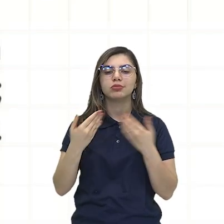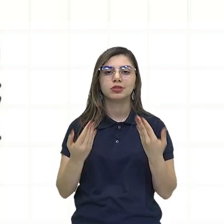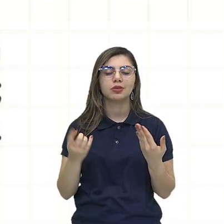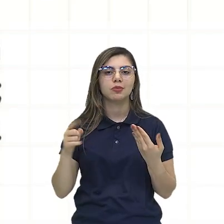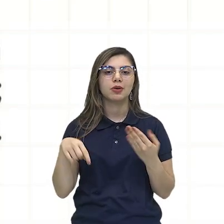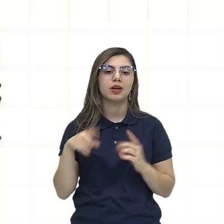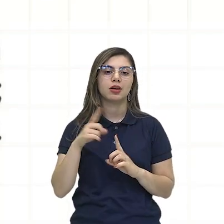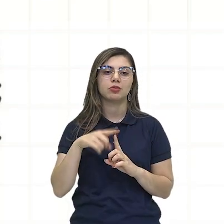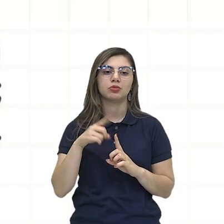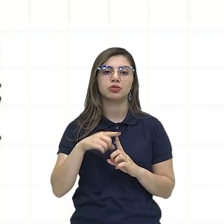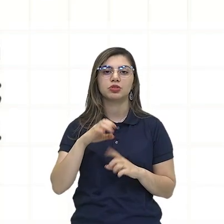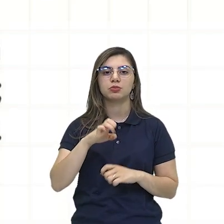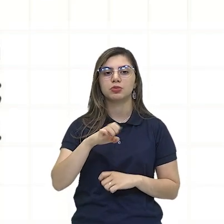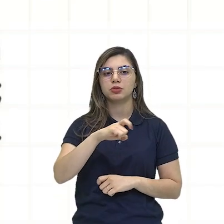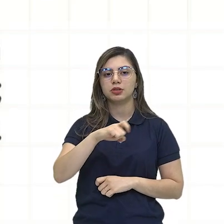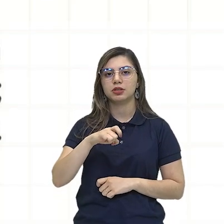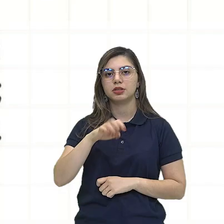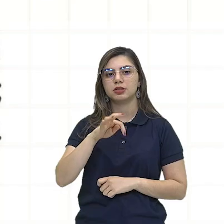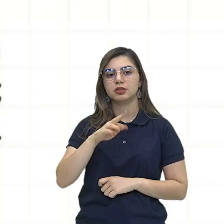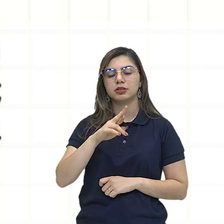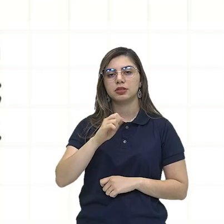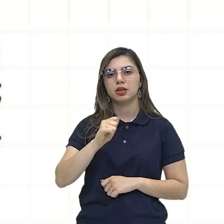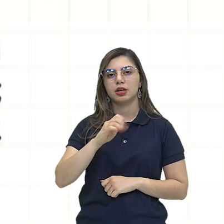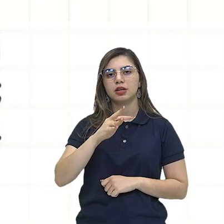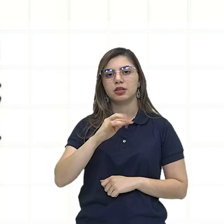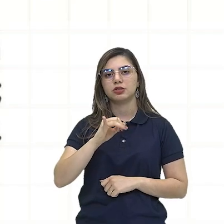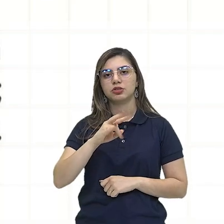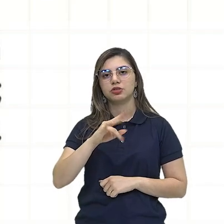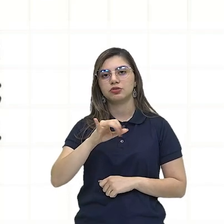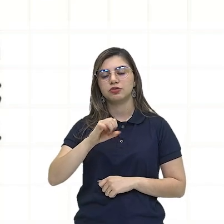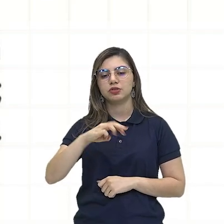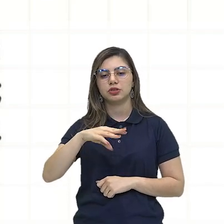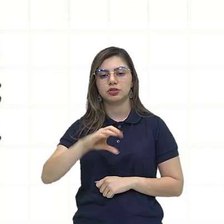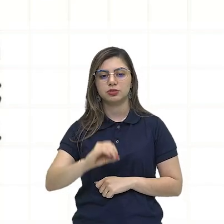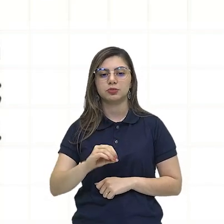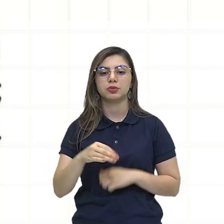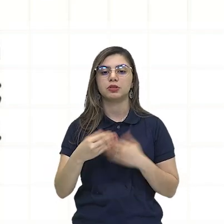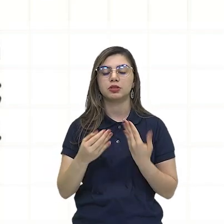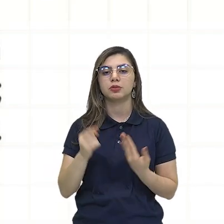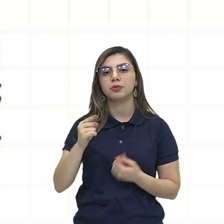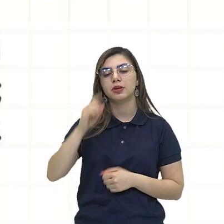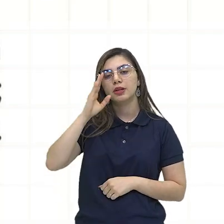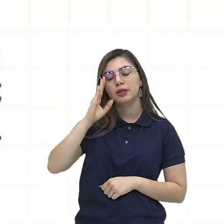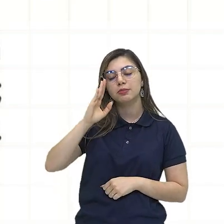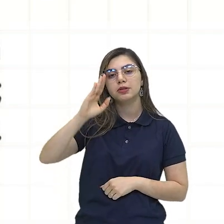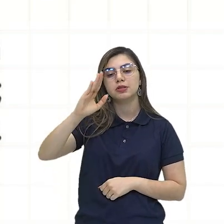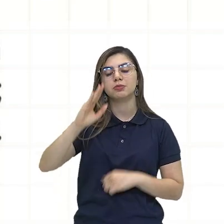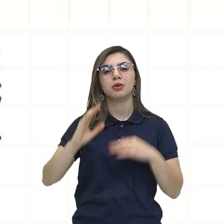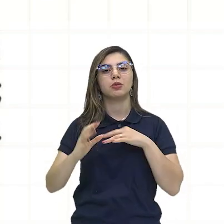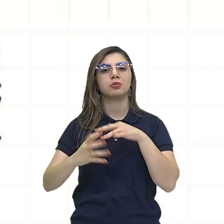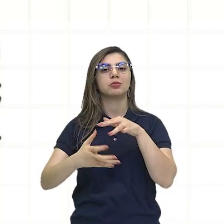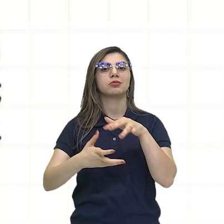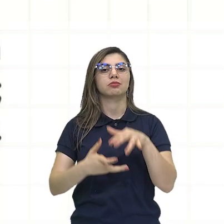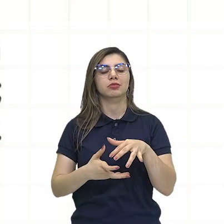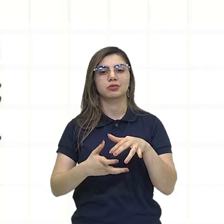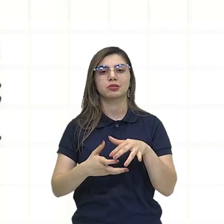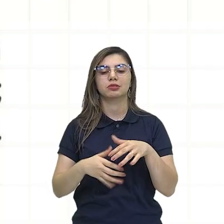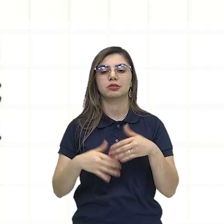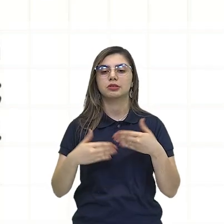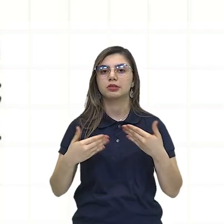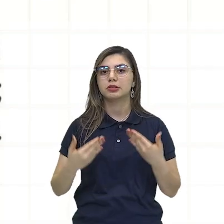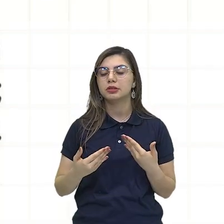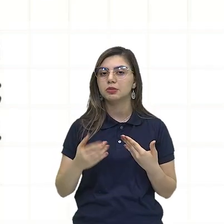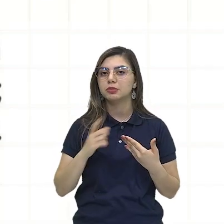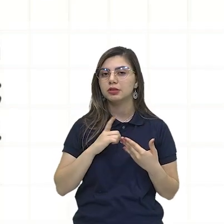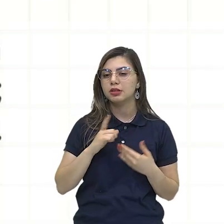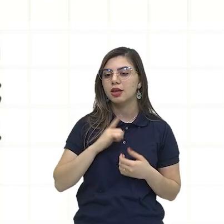de extrativismo animal e sendo que ela é uma das formas predominantes no mundo inteiro. Ou seja,